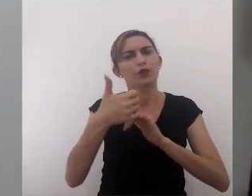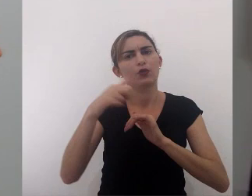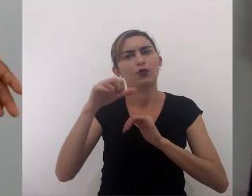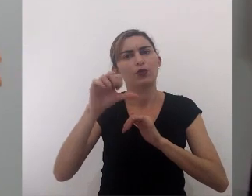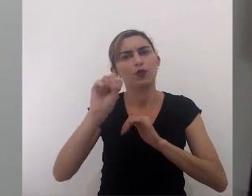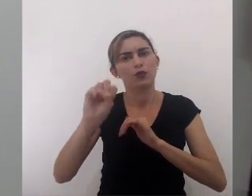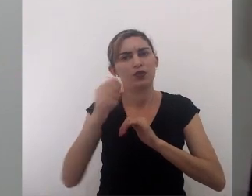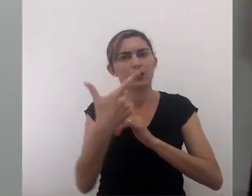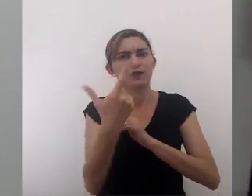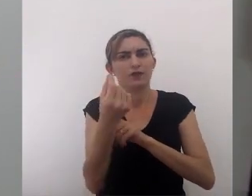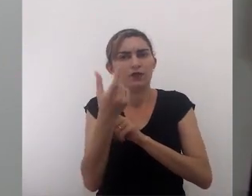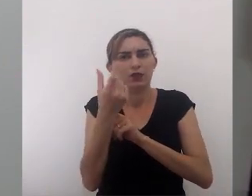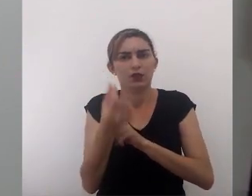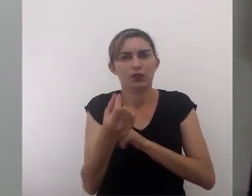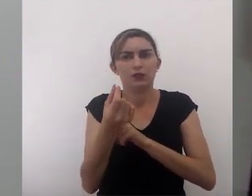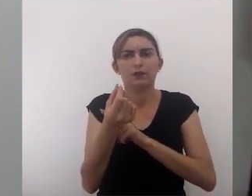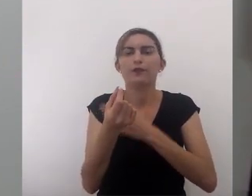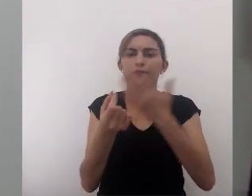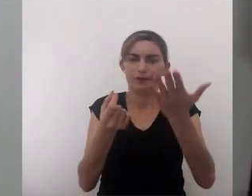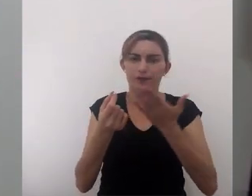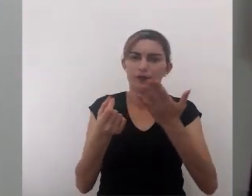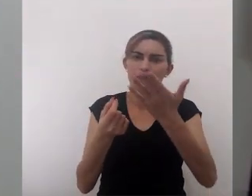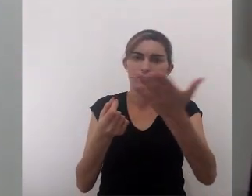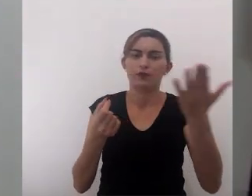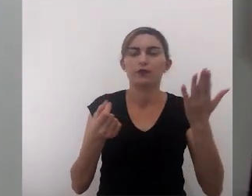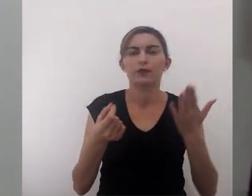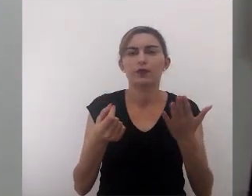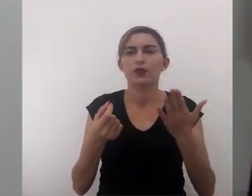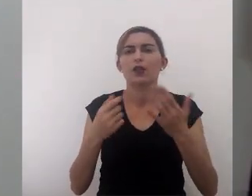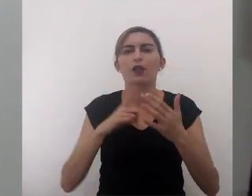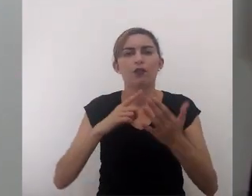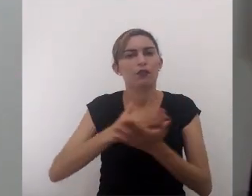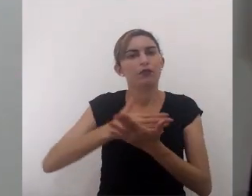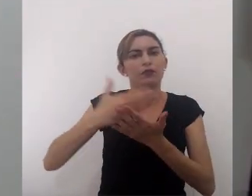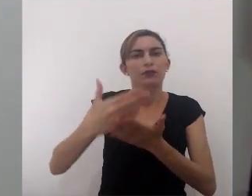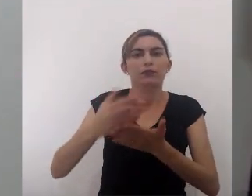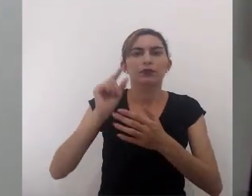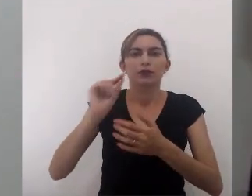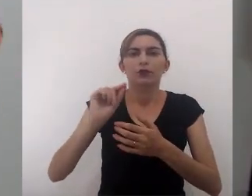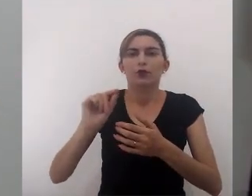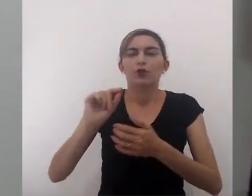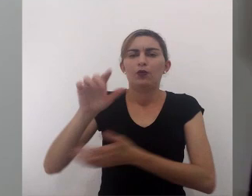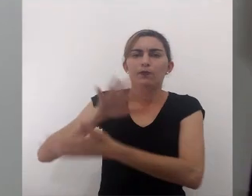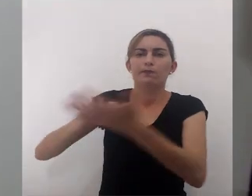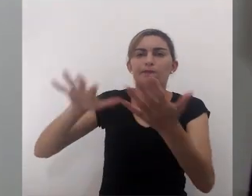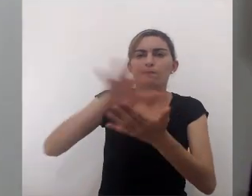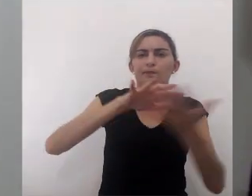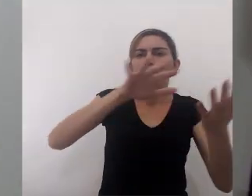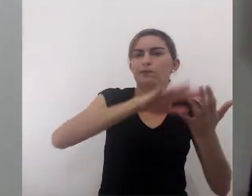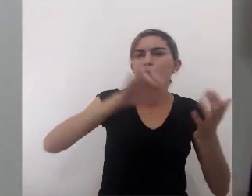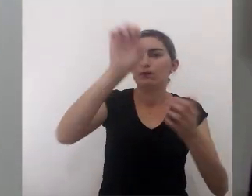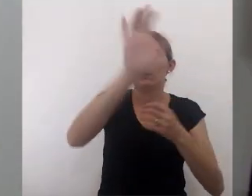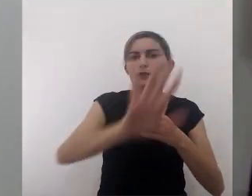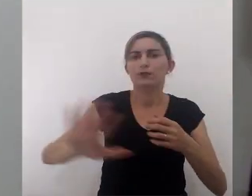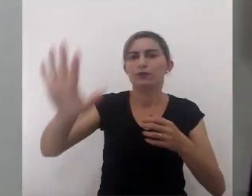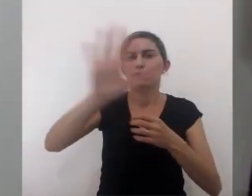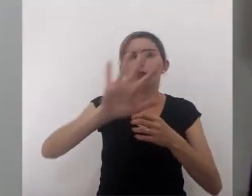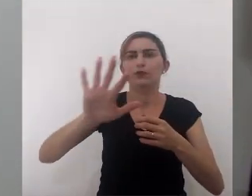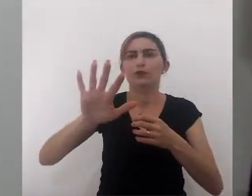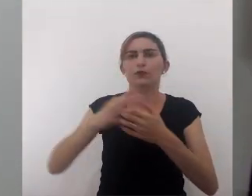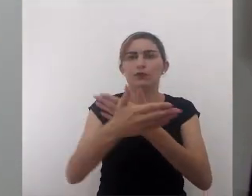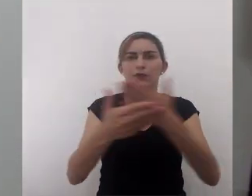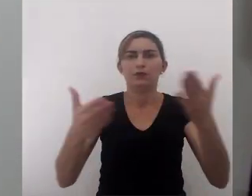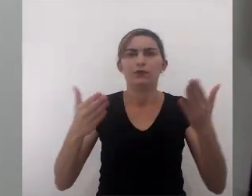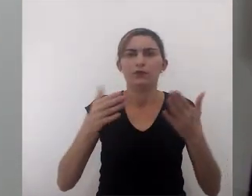de 1820, quero que vocês compreendam, teve início o quê? uma onda de revoluções na Europa.